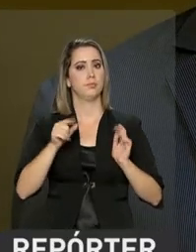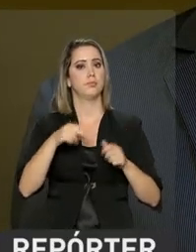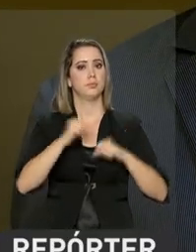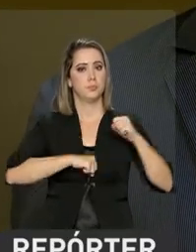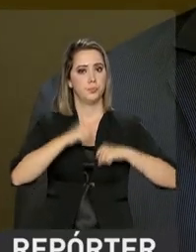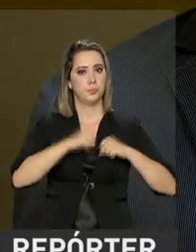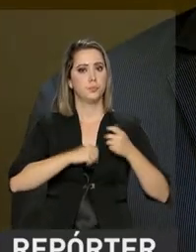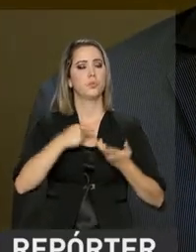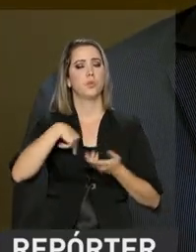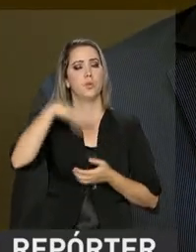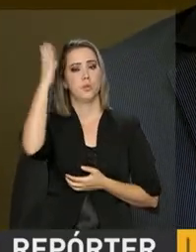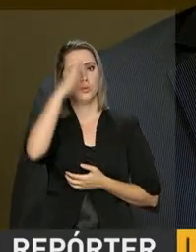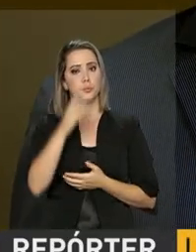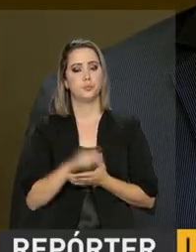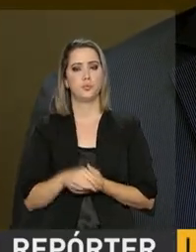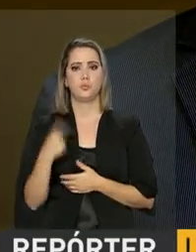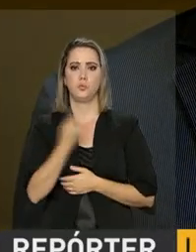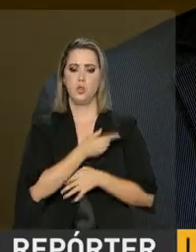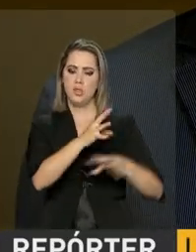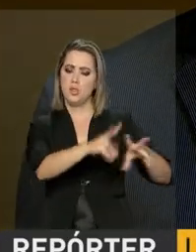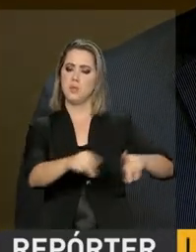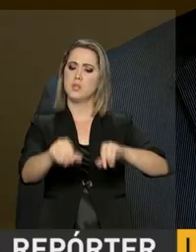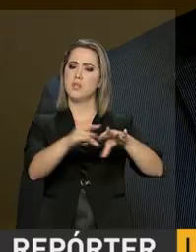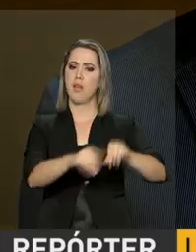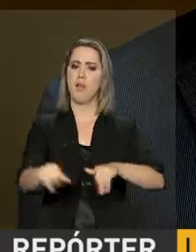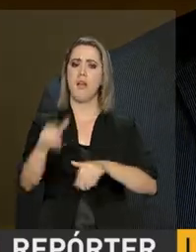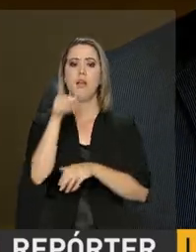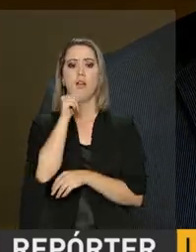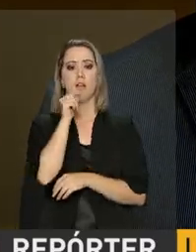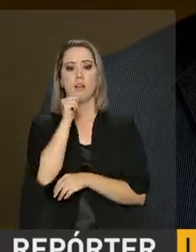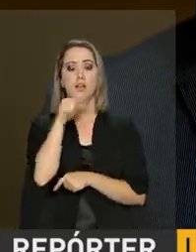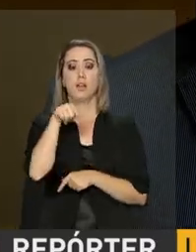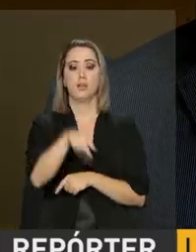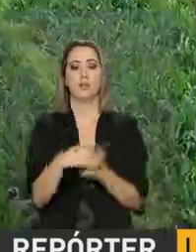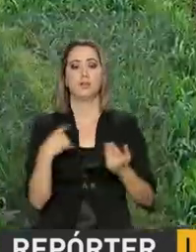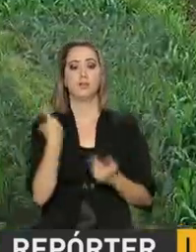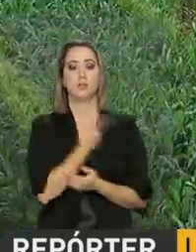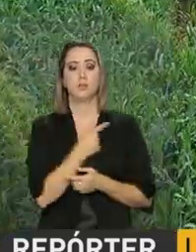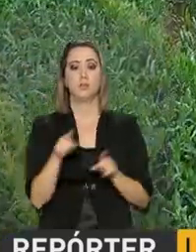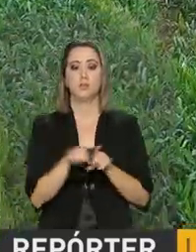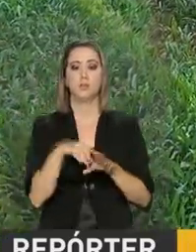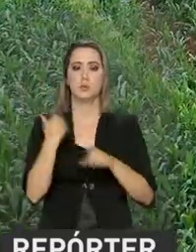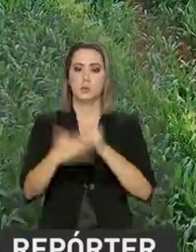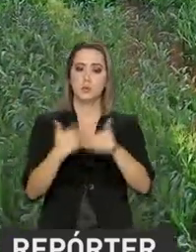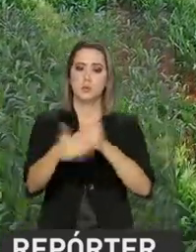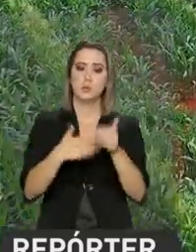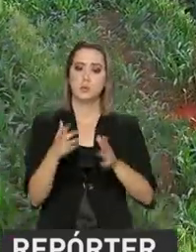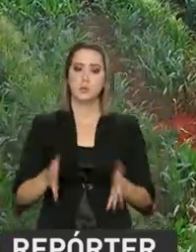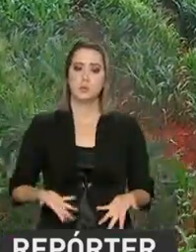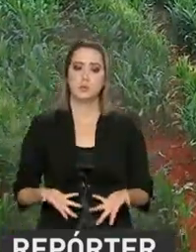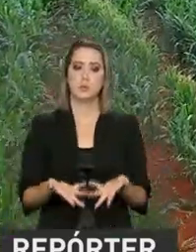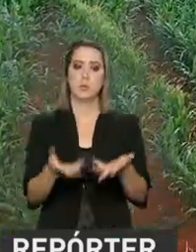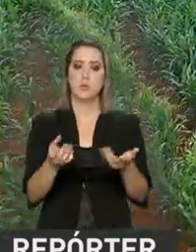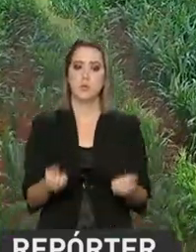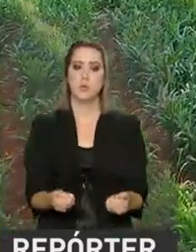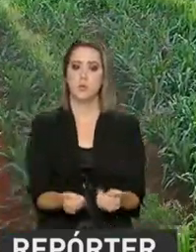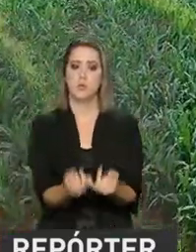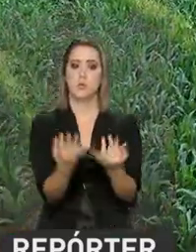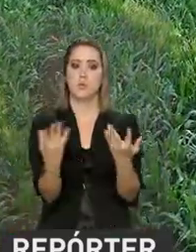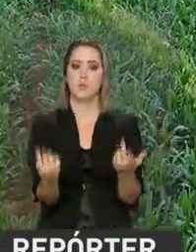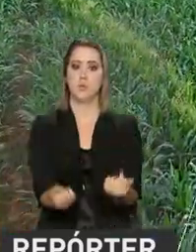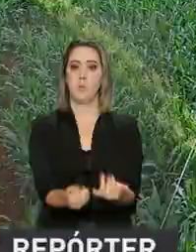solo, nós temos água, mas de longe e através dos estudos mostram que o avanço da produção da